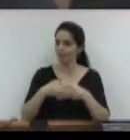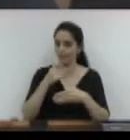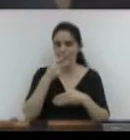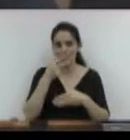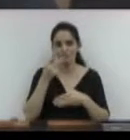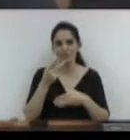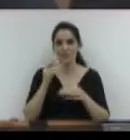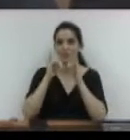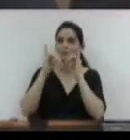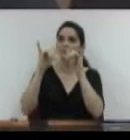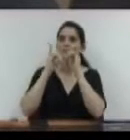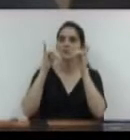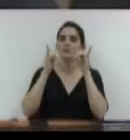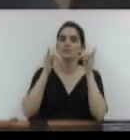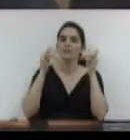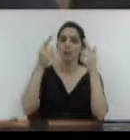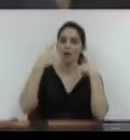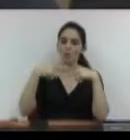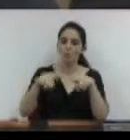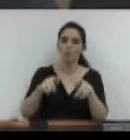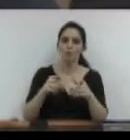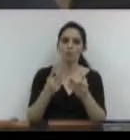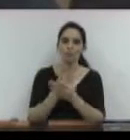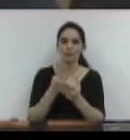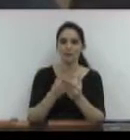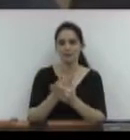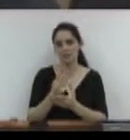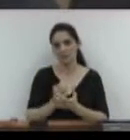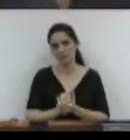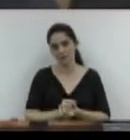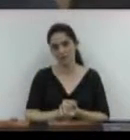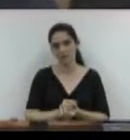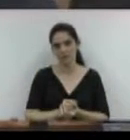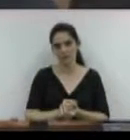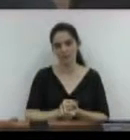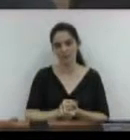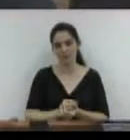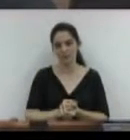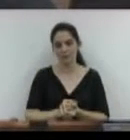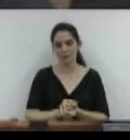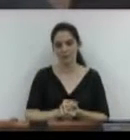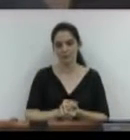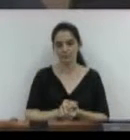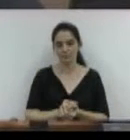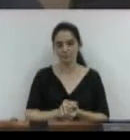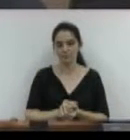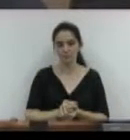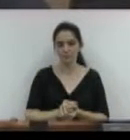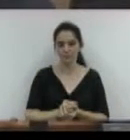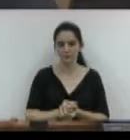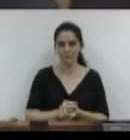ou proposição em expressões atentatórias ao decoro parlamentar.